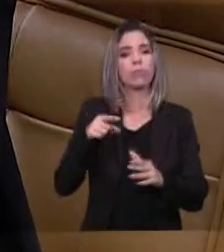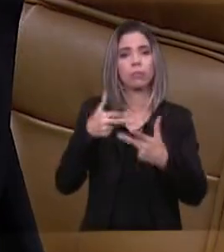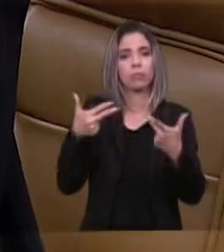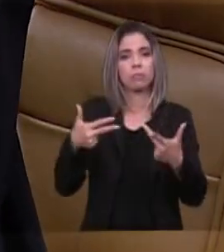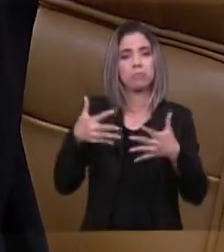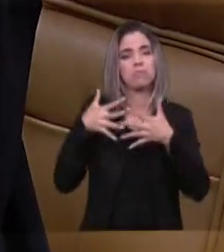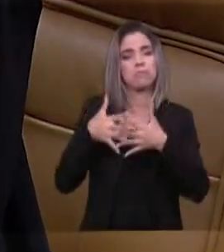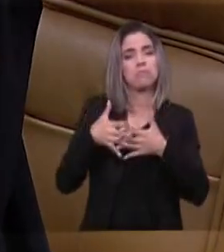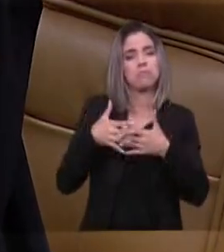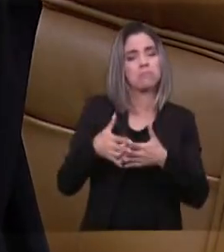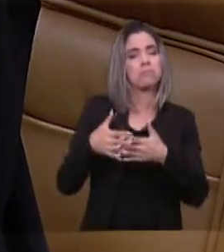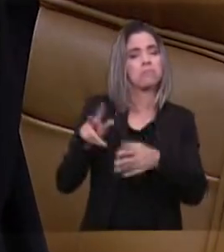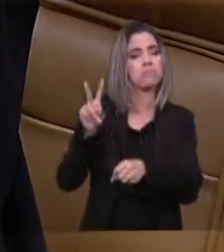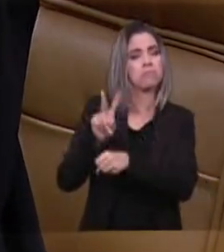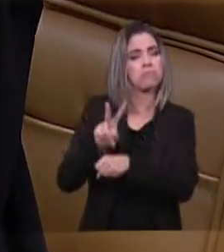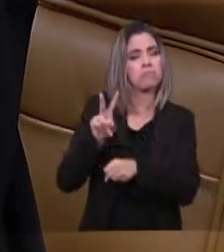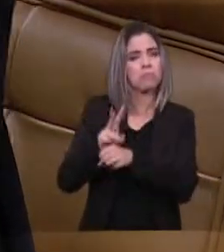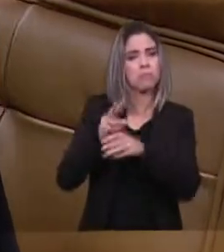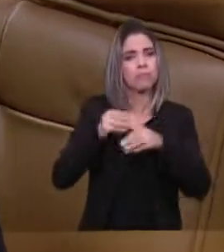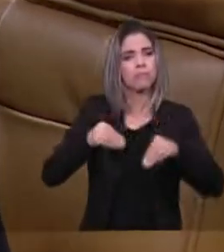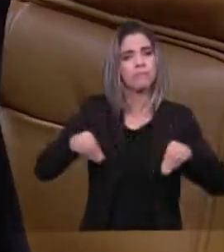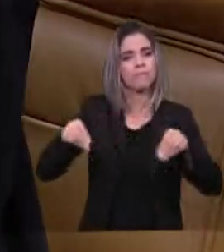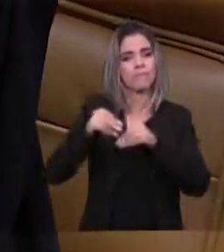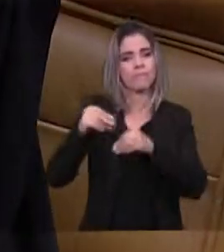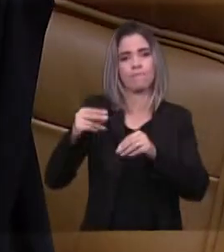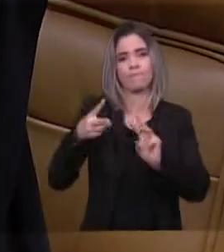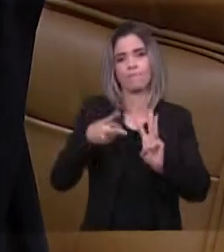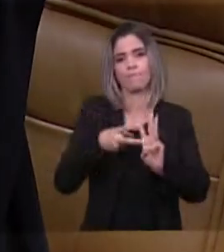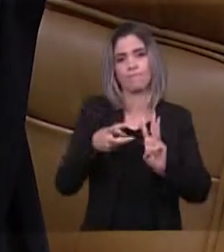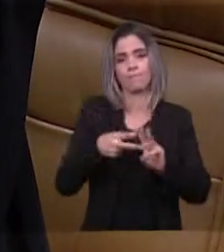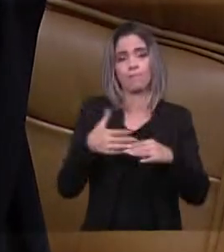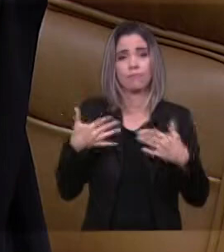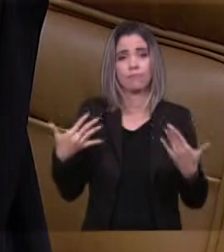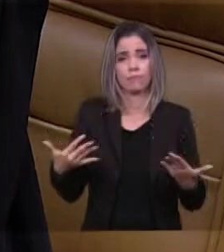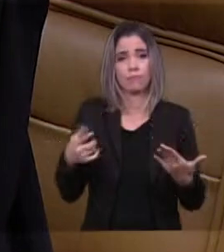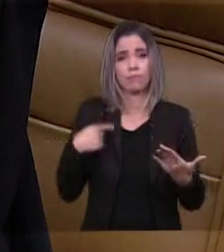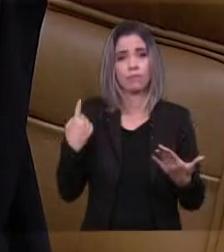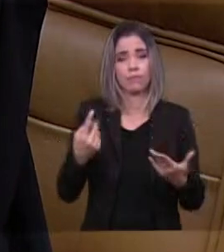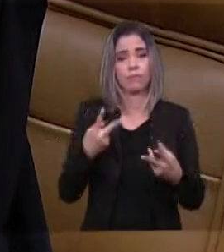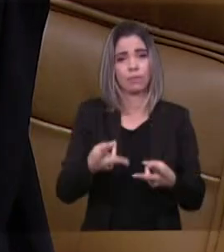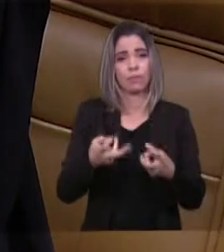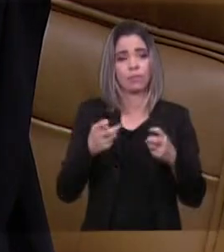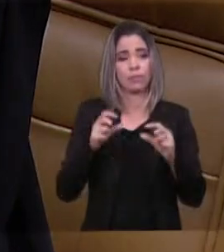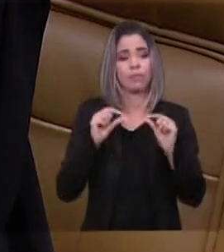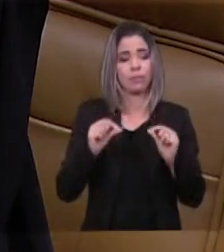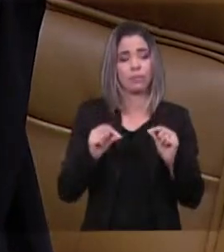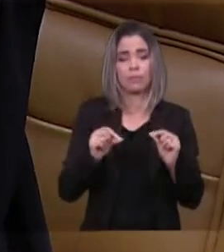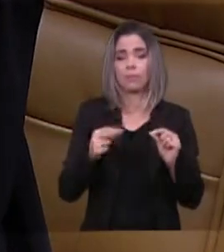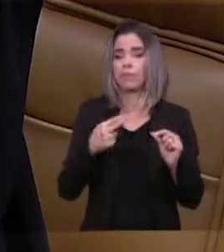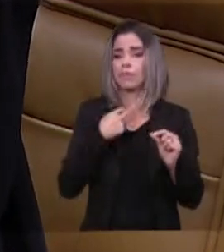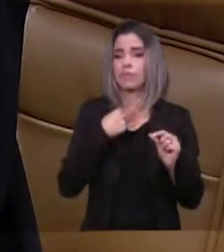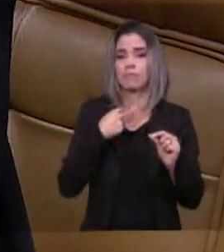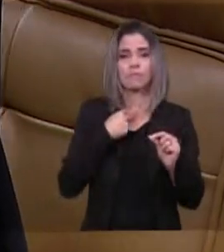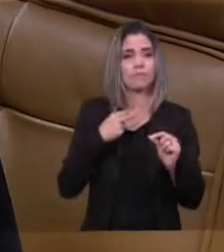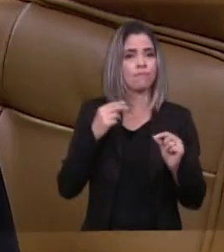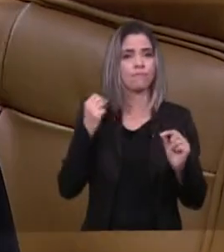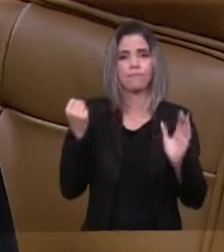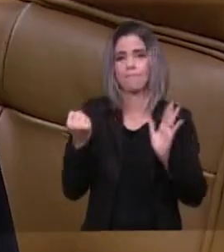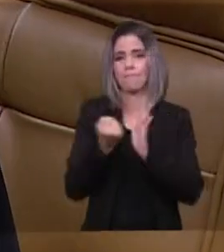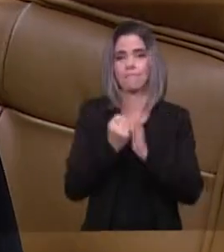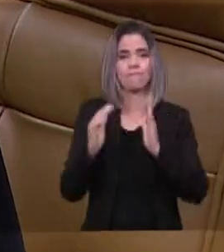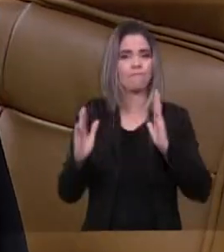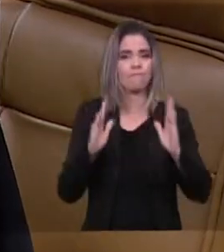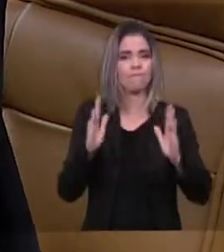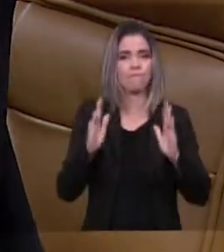originários. Diante desse panorama, verifica-se a impossibilidade de se impor qualquer tipo de marco temporal